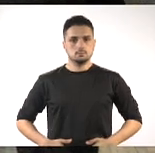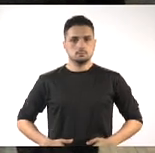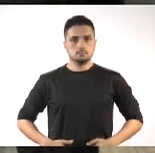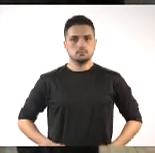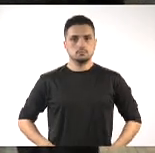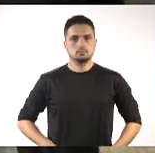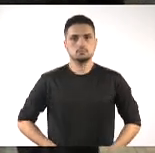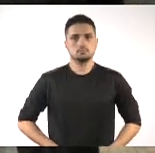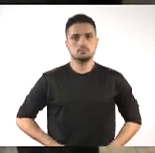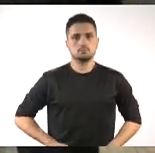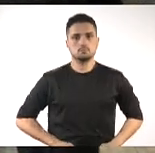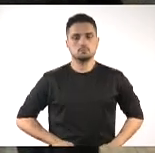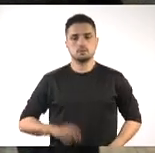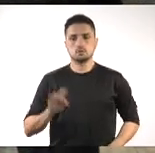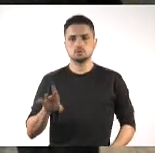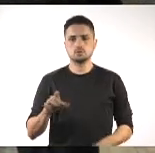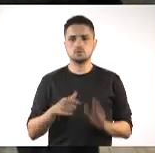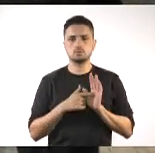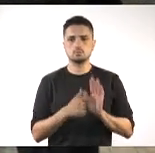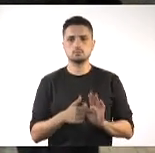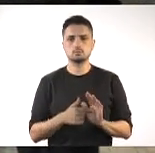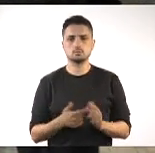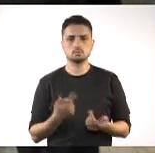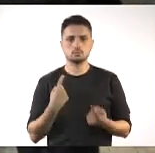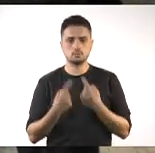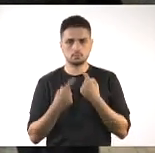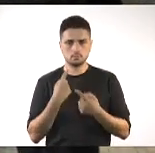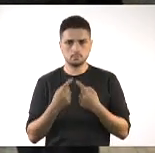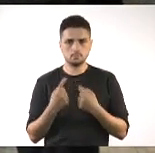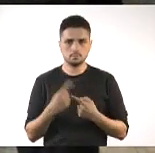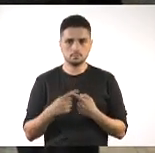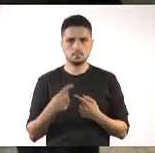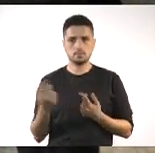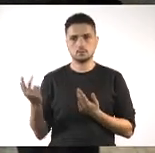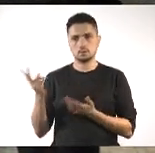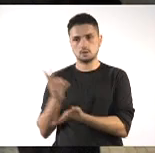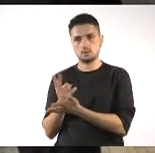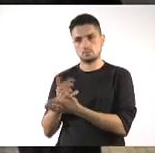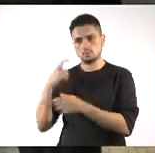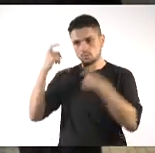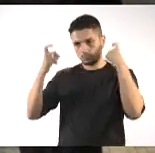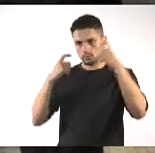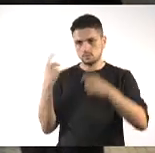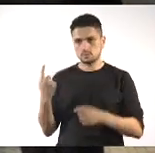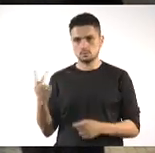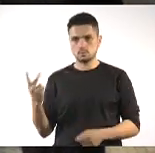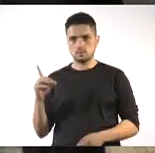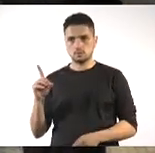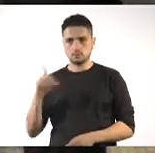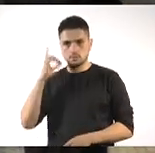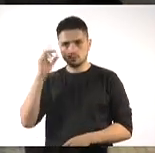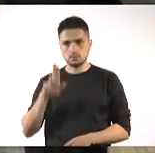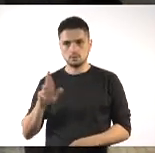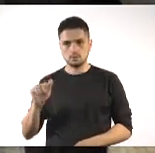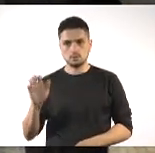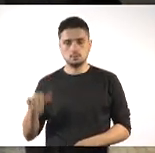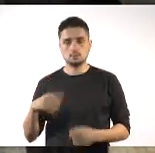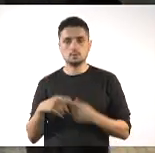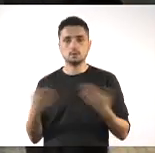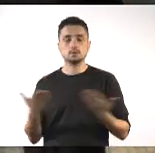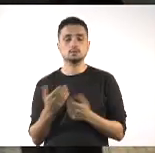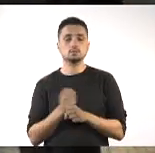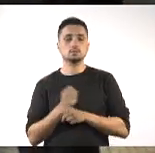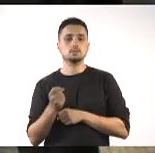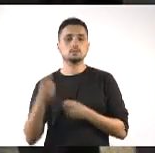deputado Ferreirinha era a mesma que a minha. Só que esse ano, o convênio Confaz 2 de 2020